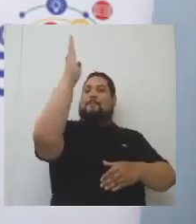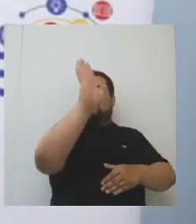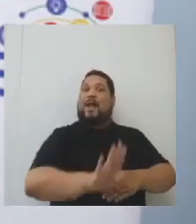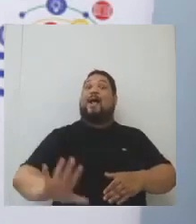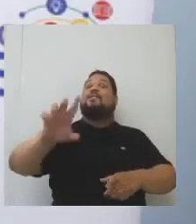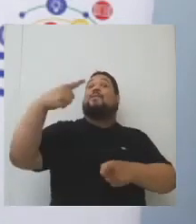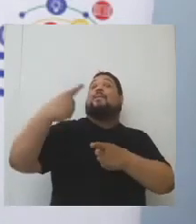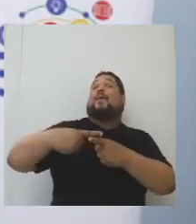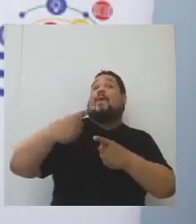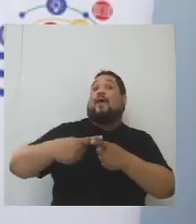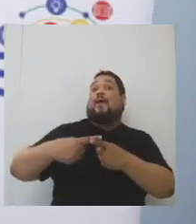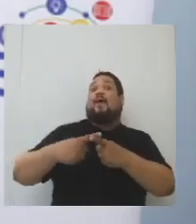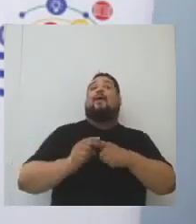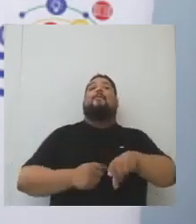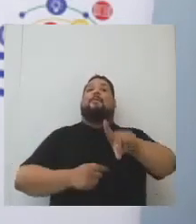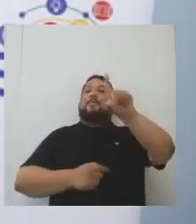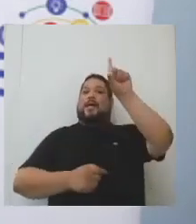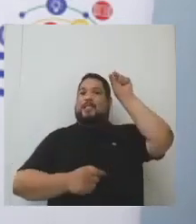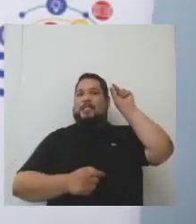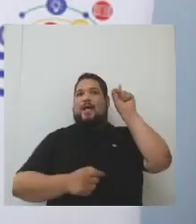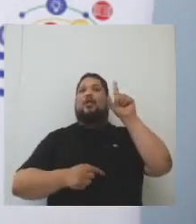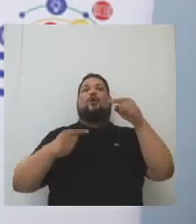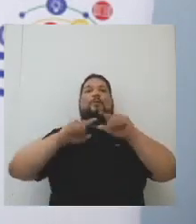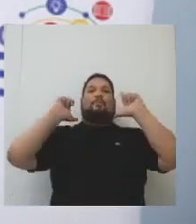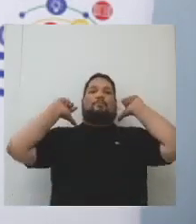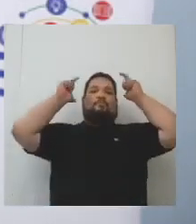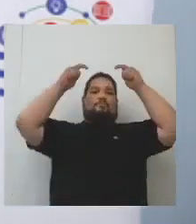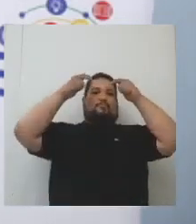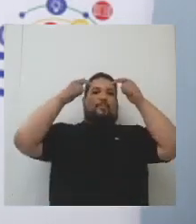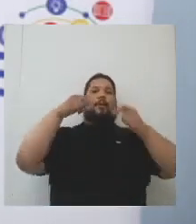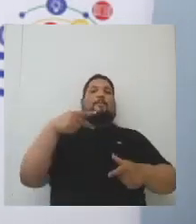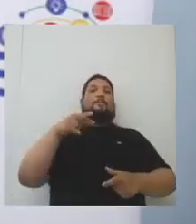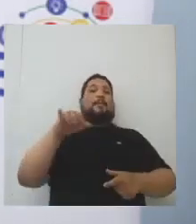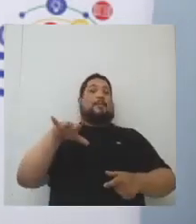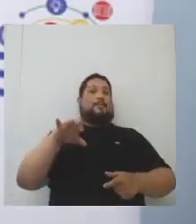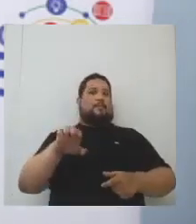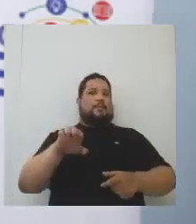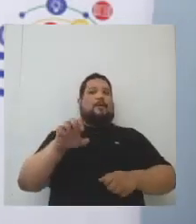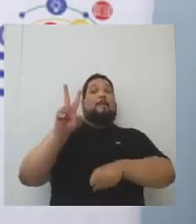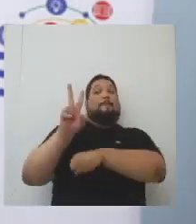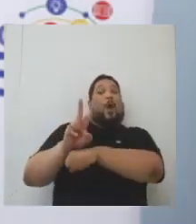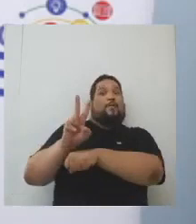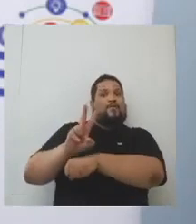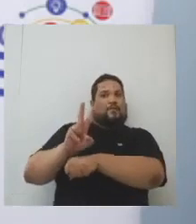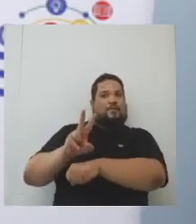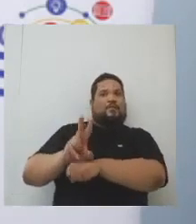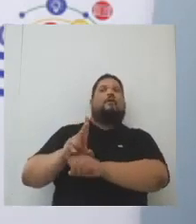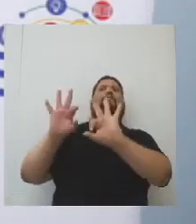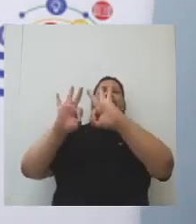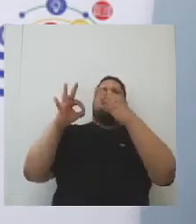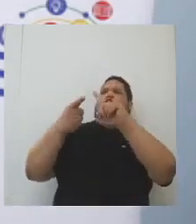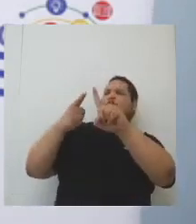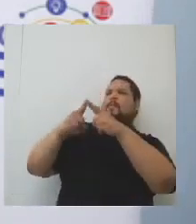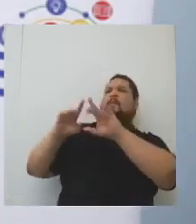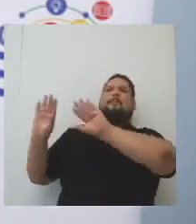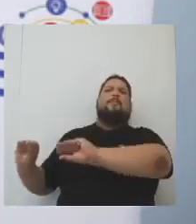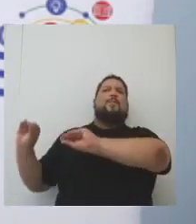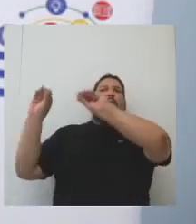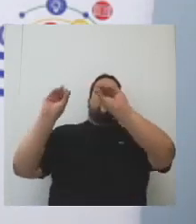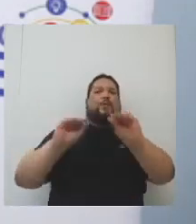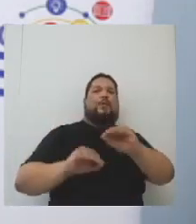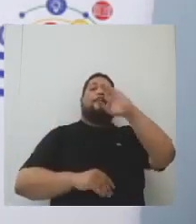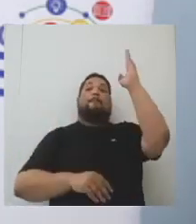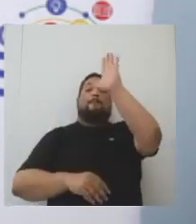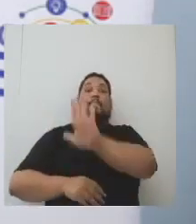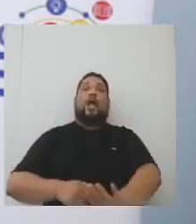Por quê? Porque na época ainda ele era príncipe regente. Ele veio para o Brasil com sua família, né? Seus